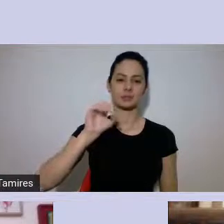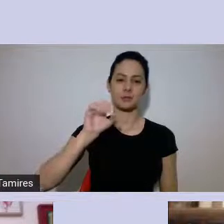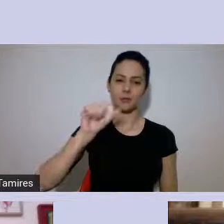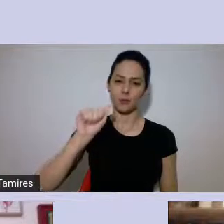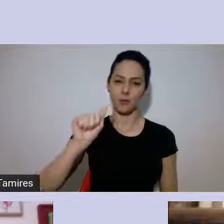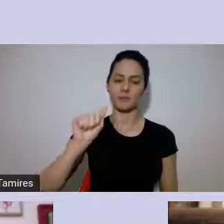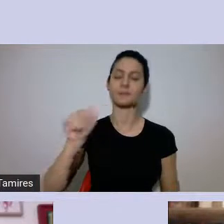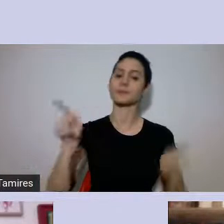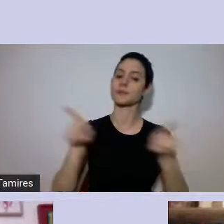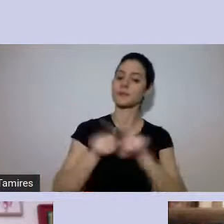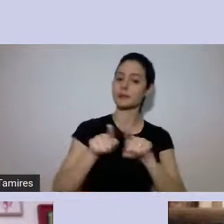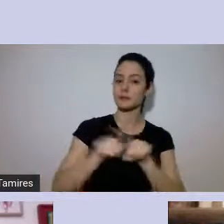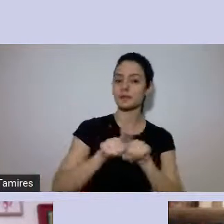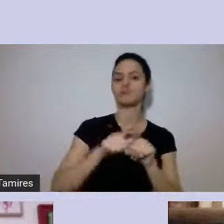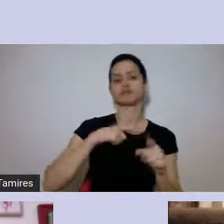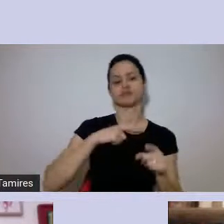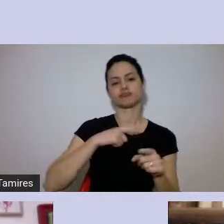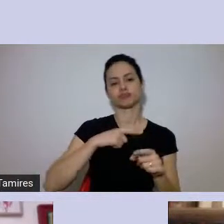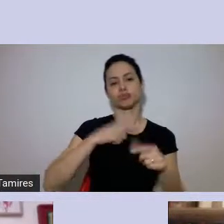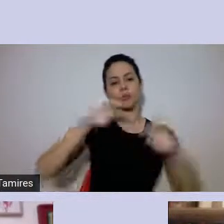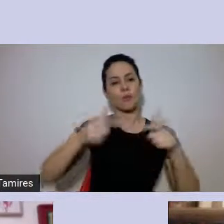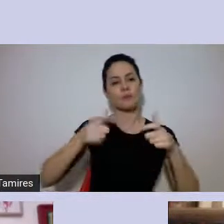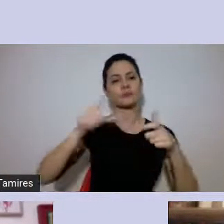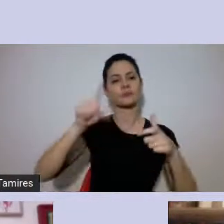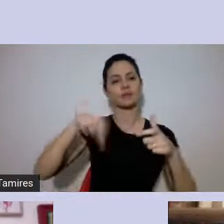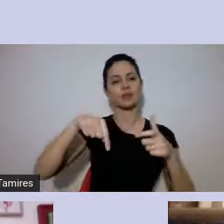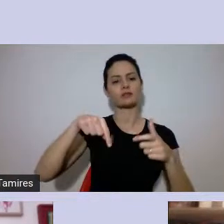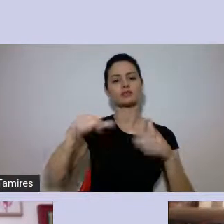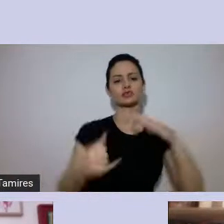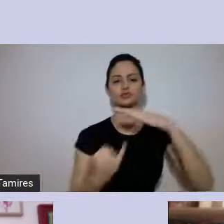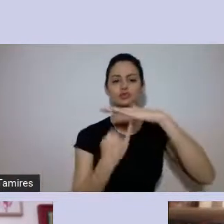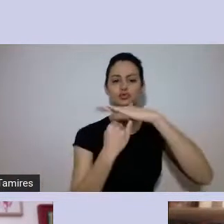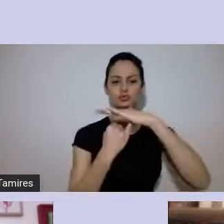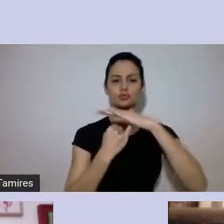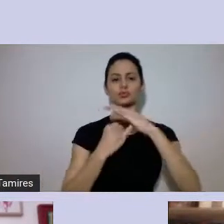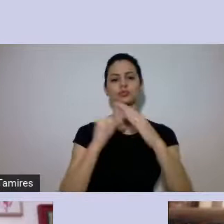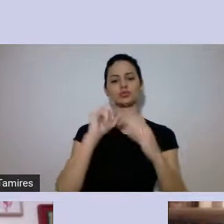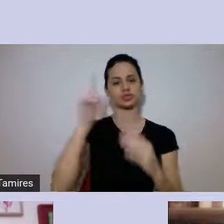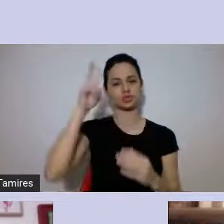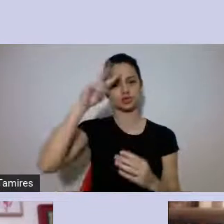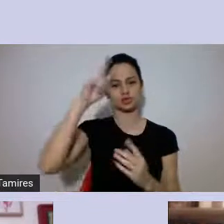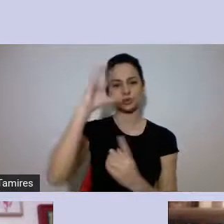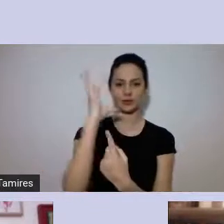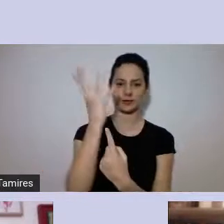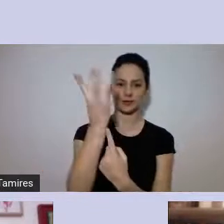no Instituto, né, de História da Arte de Lisboa. Ok?